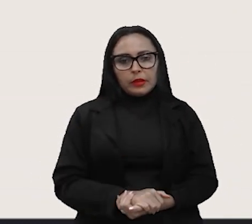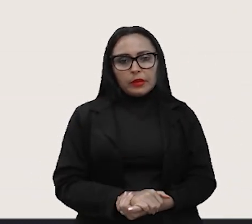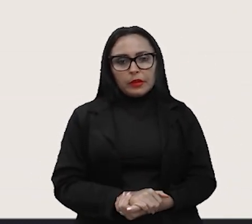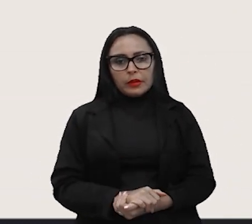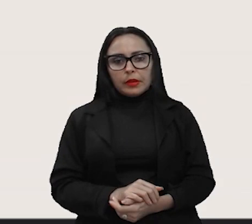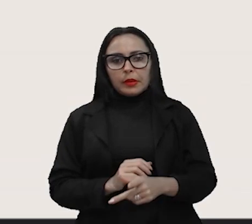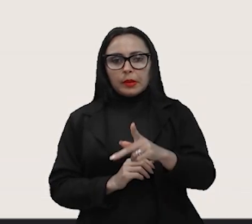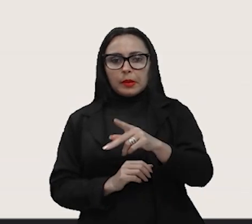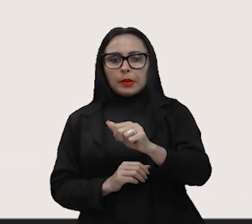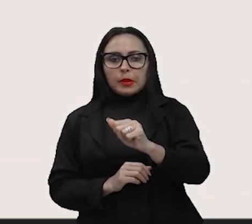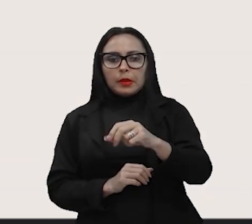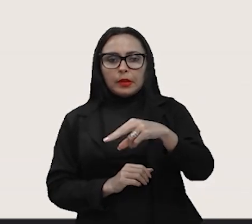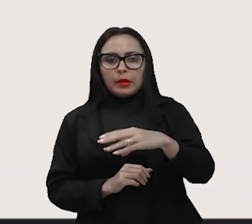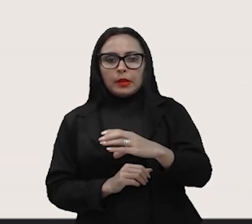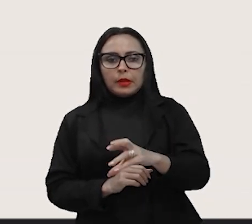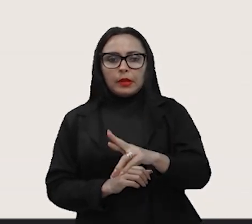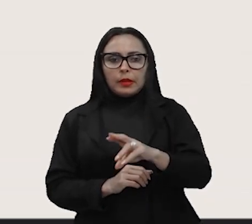pâncreas.